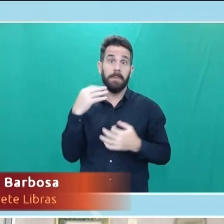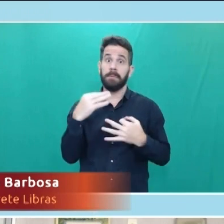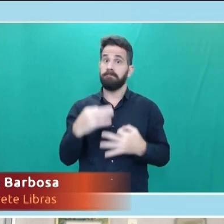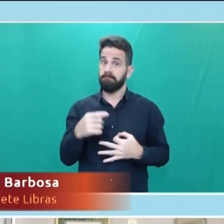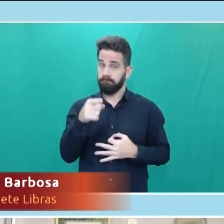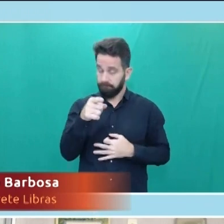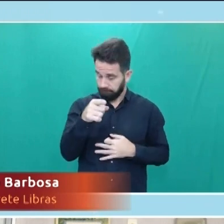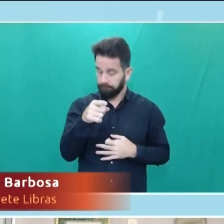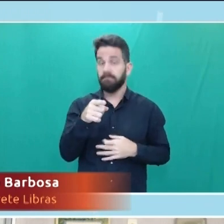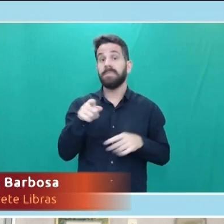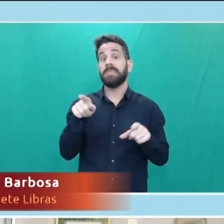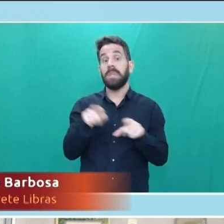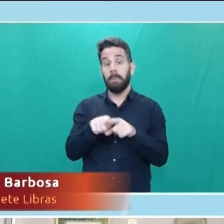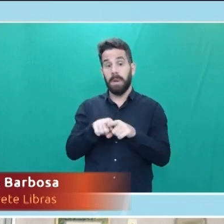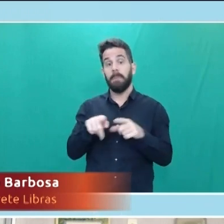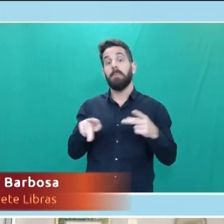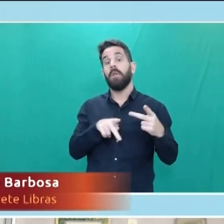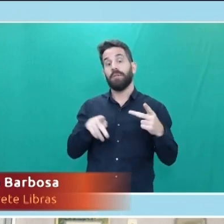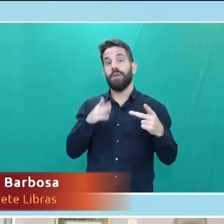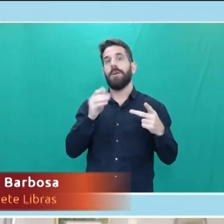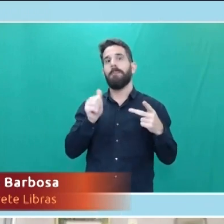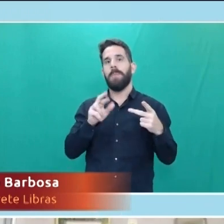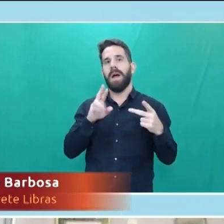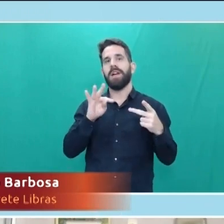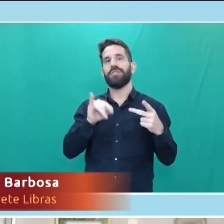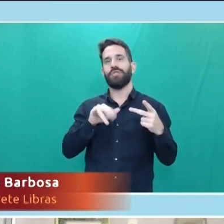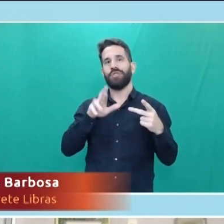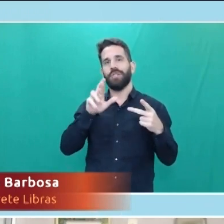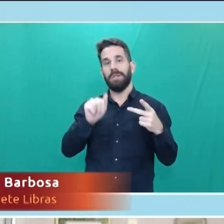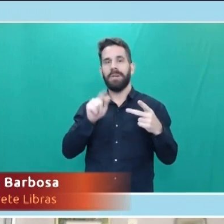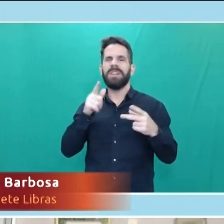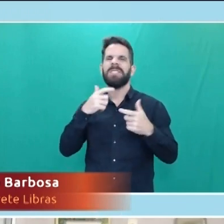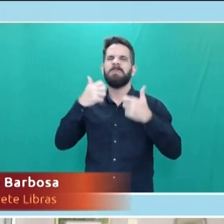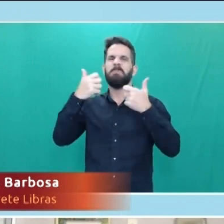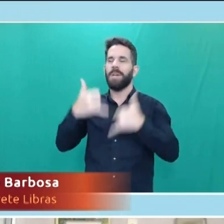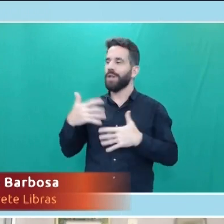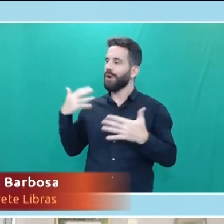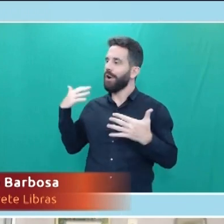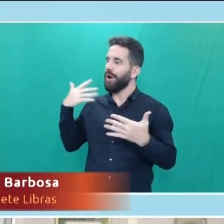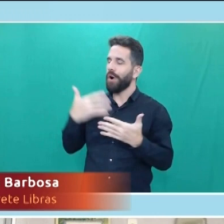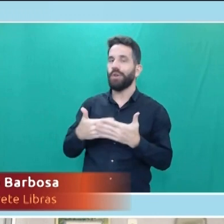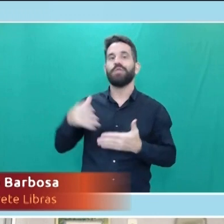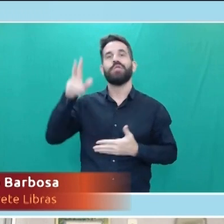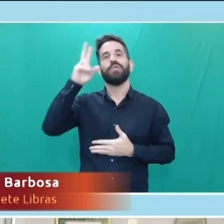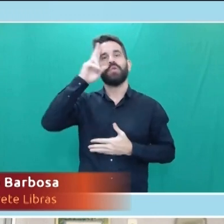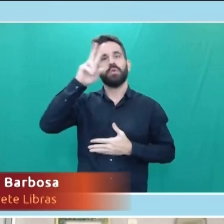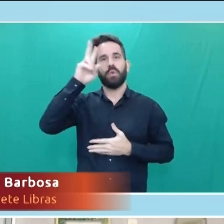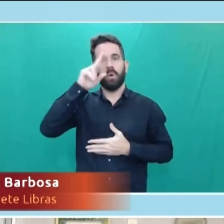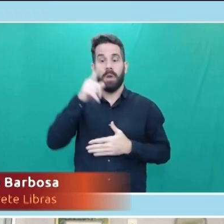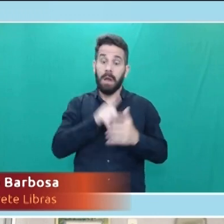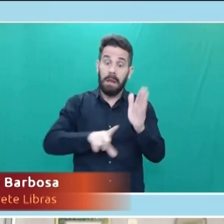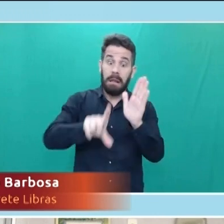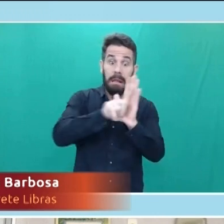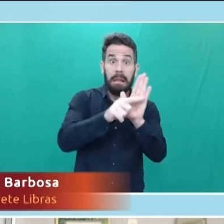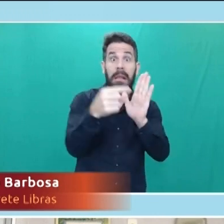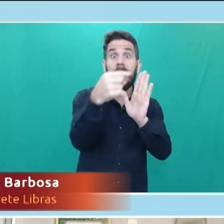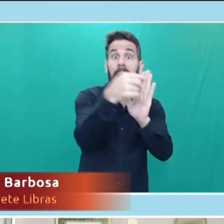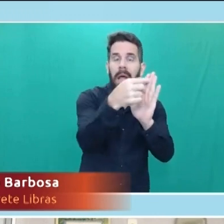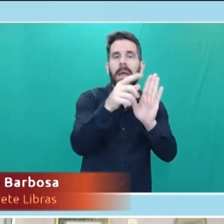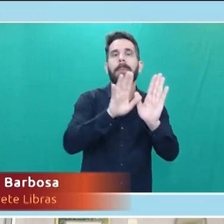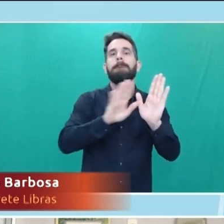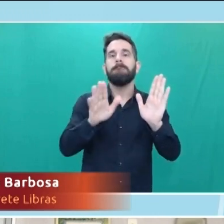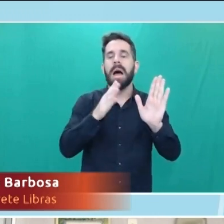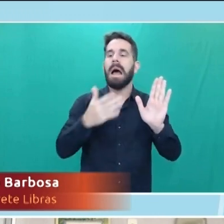parte. A professora Bartira fez essa perspectiva histórica que não tem como a gente interpretar a nova legislação sem a gente esmiuçar